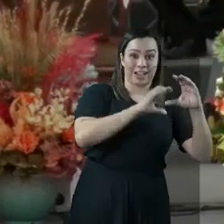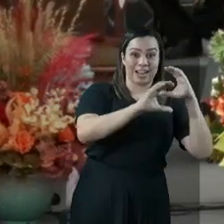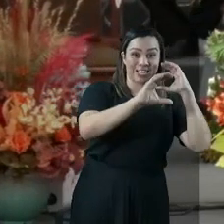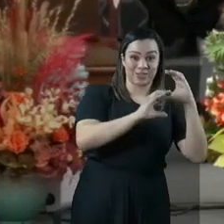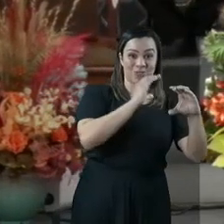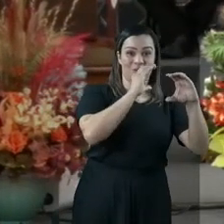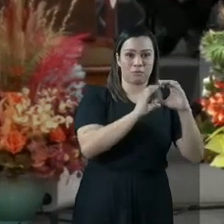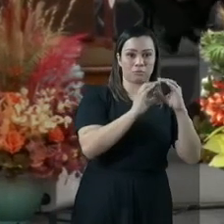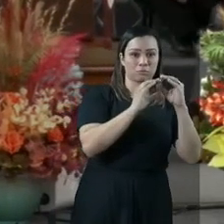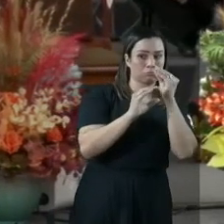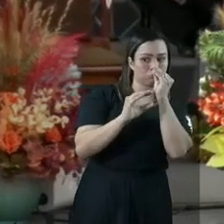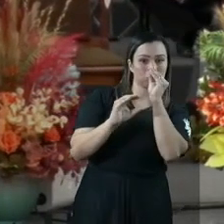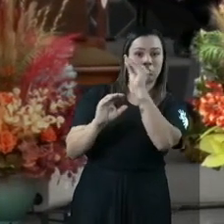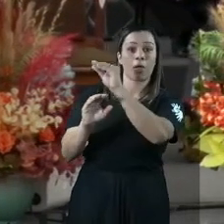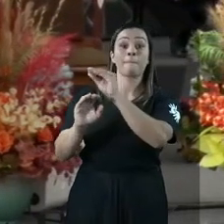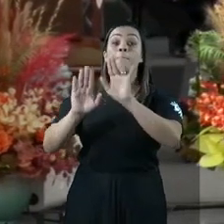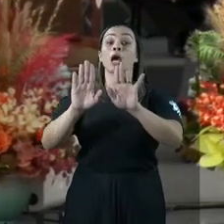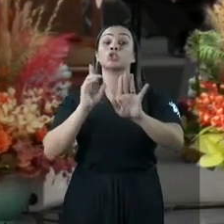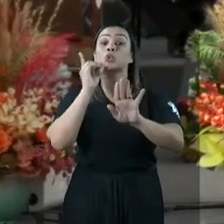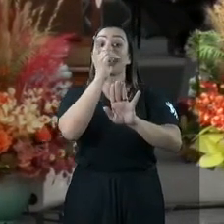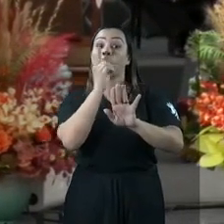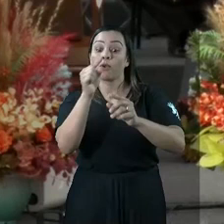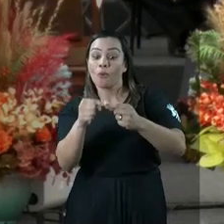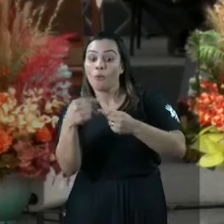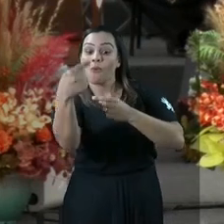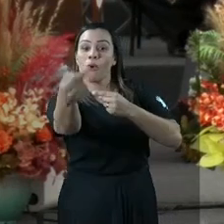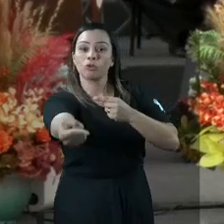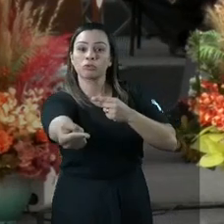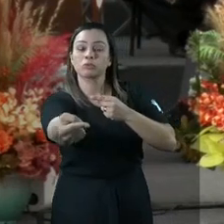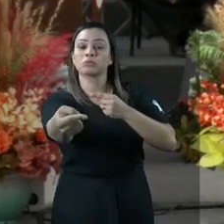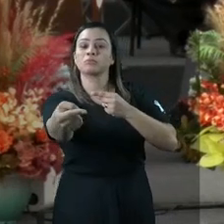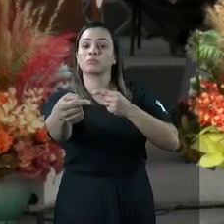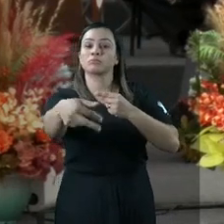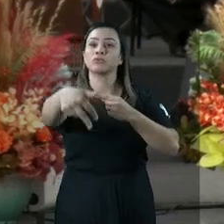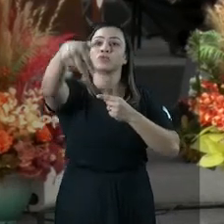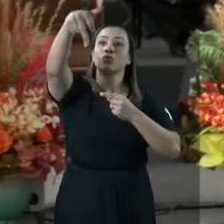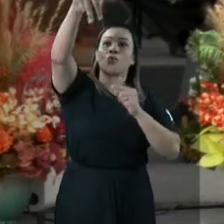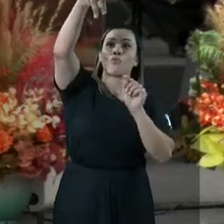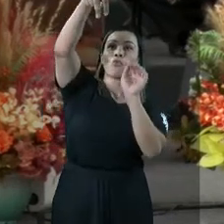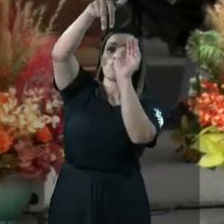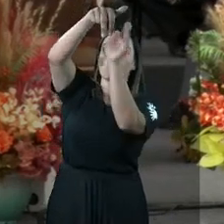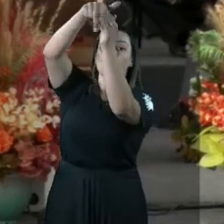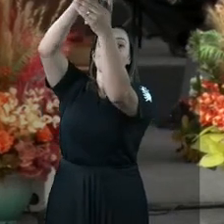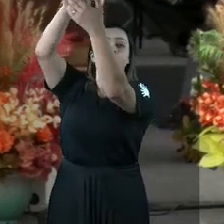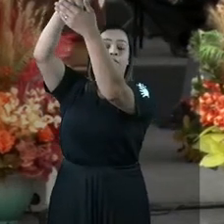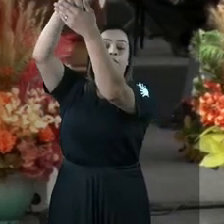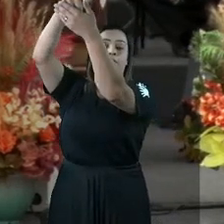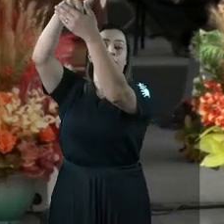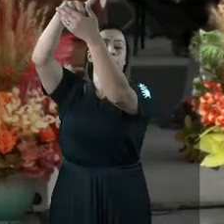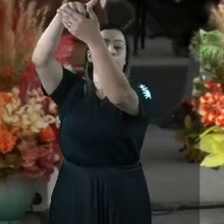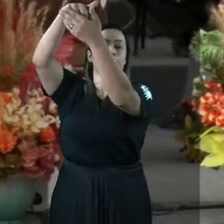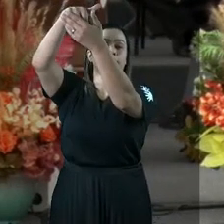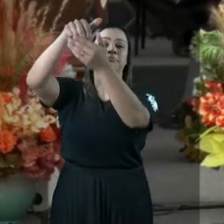segundo domingo, quando a nuvem oculta ele, e ele já depois de ser despido da